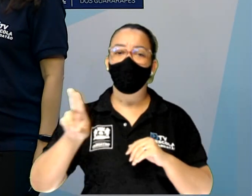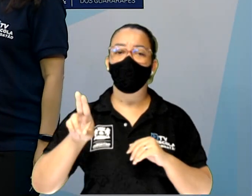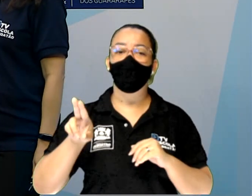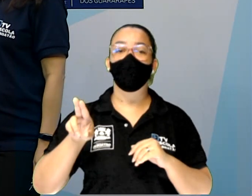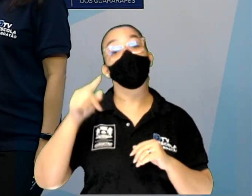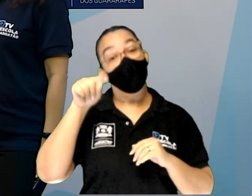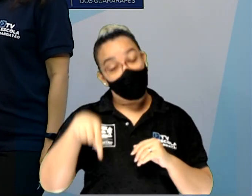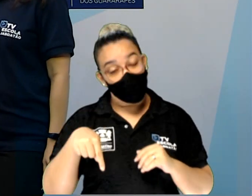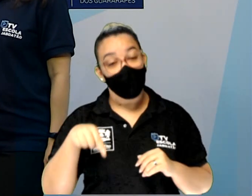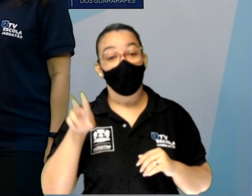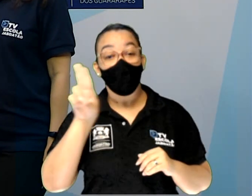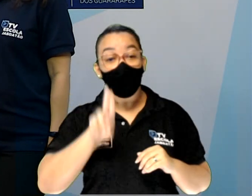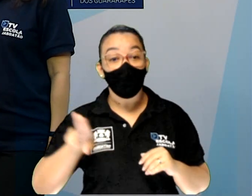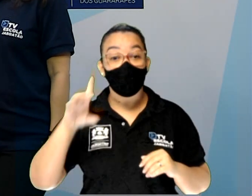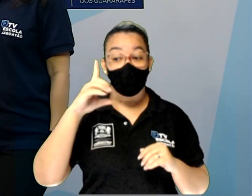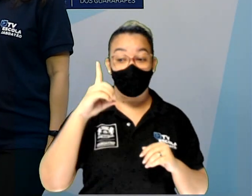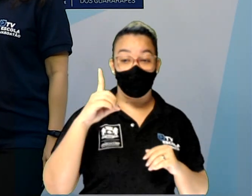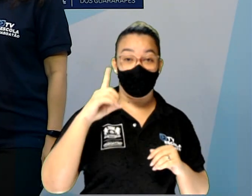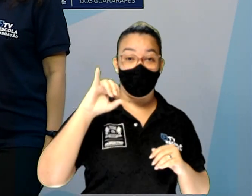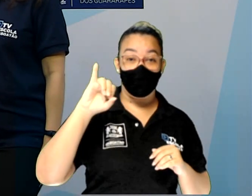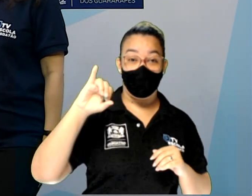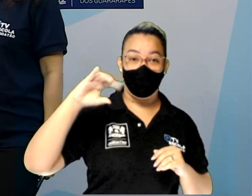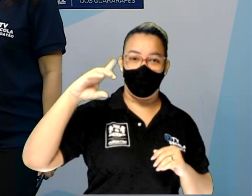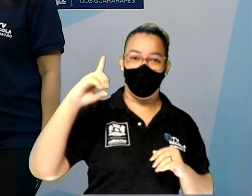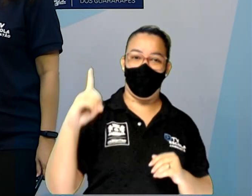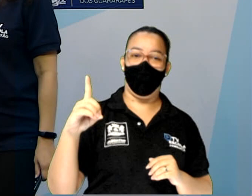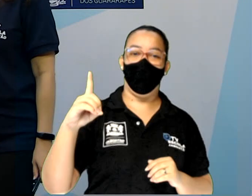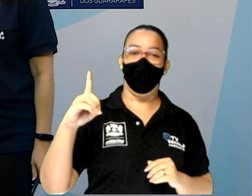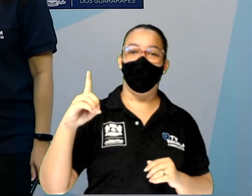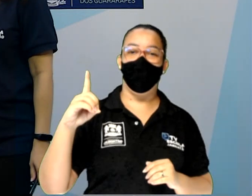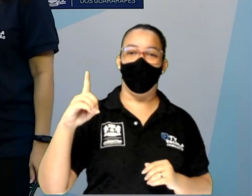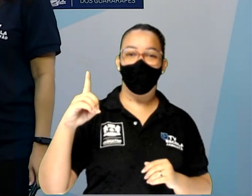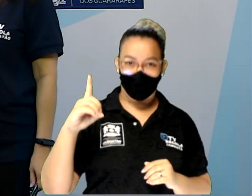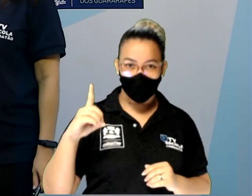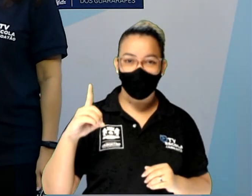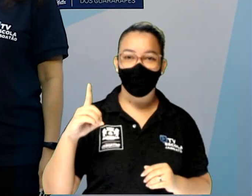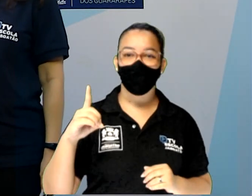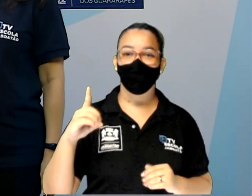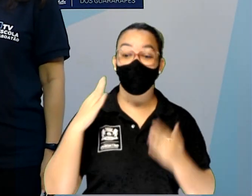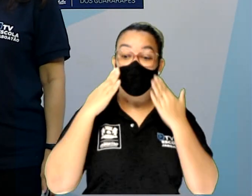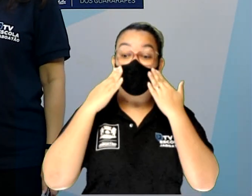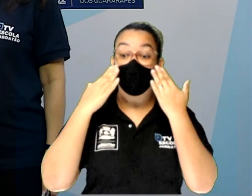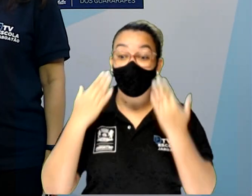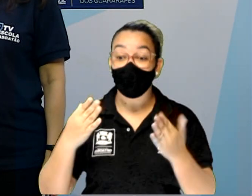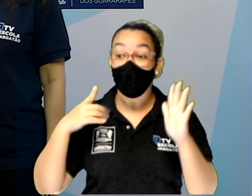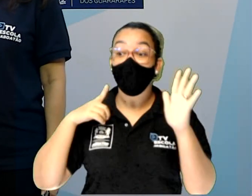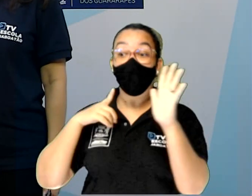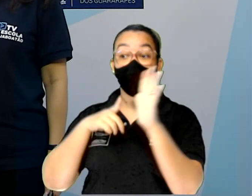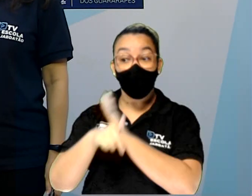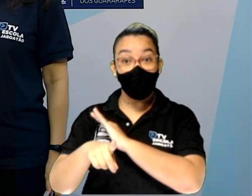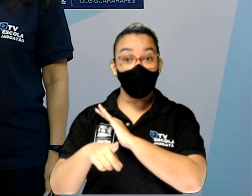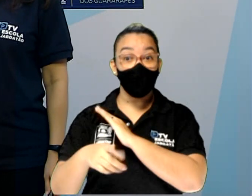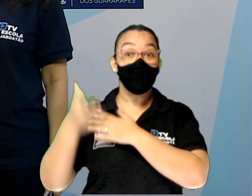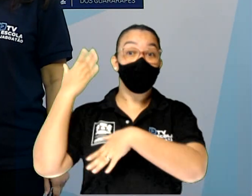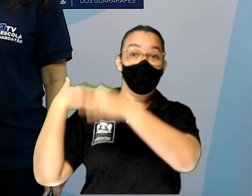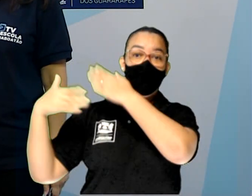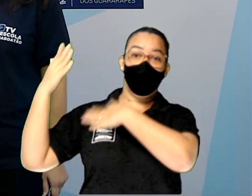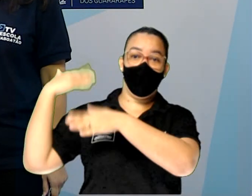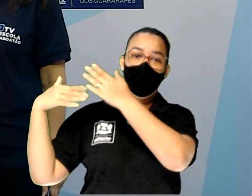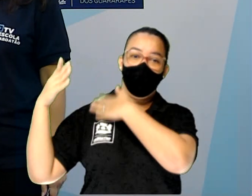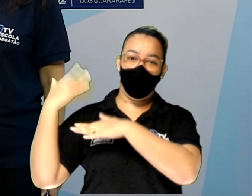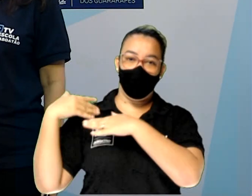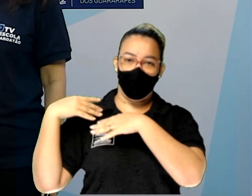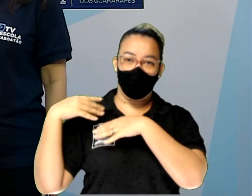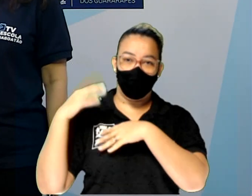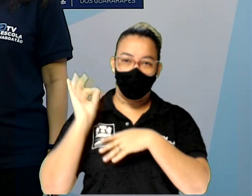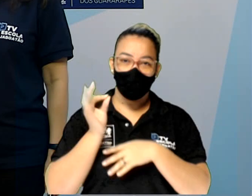o did no começo da frase, para indicar que é uma pergunta e que está no passado,